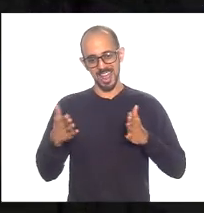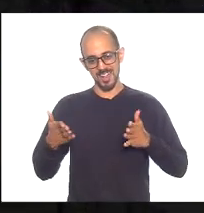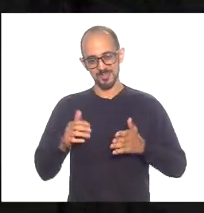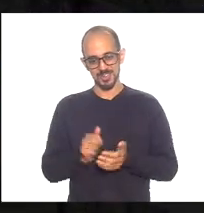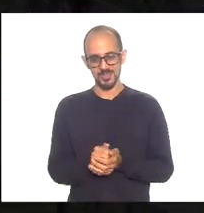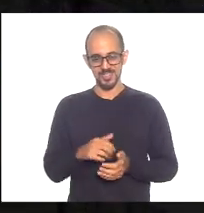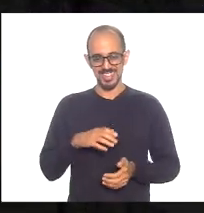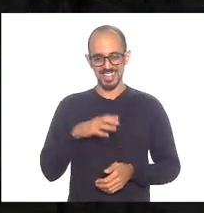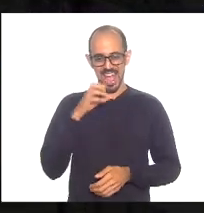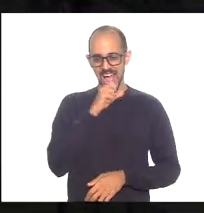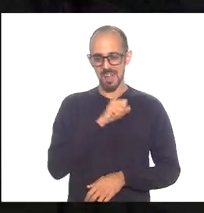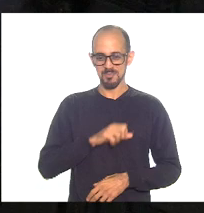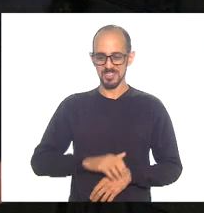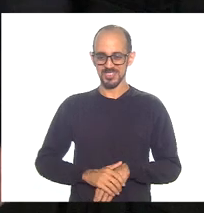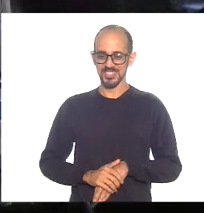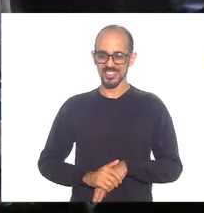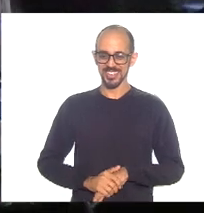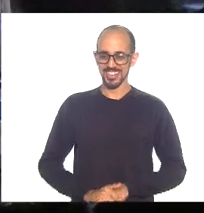Bem rápido.